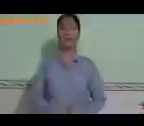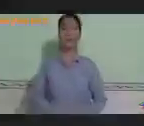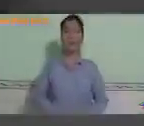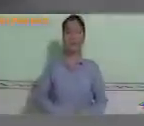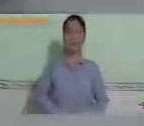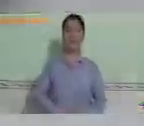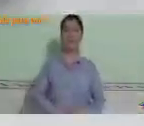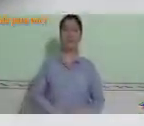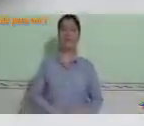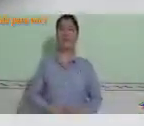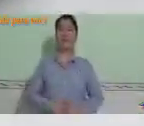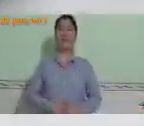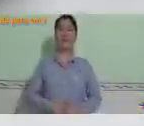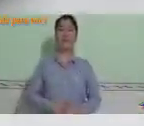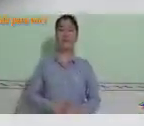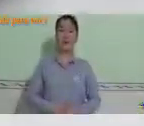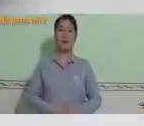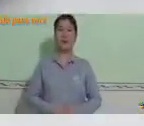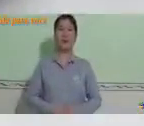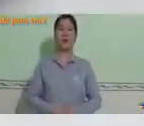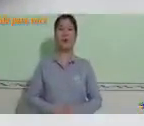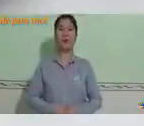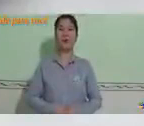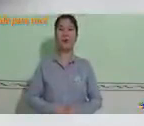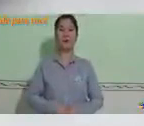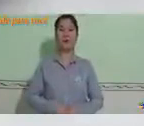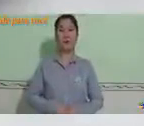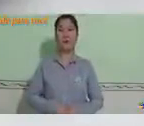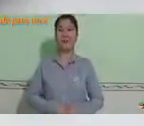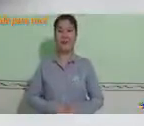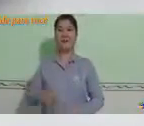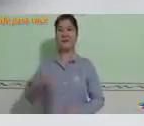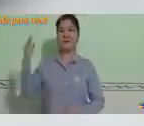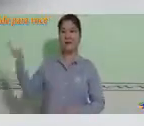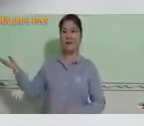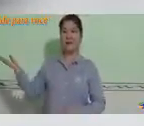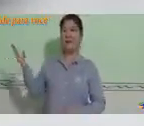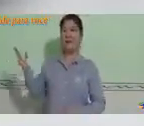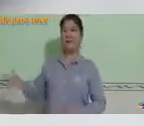retração da musculatura posterior da coxa, lesão do menisco medial.